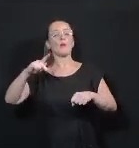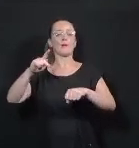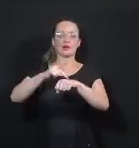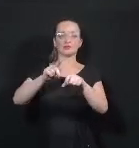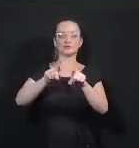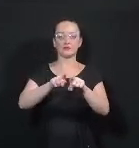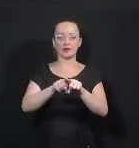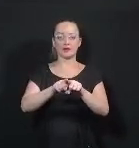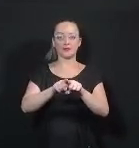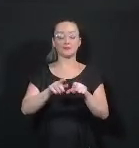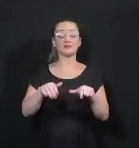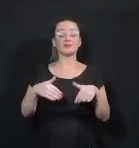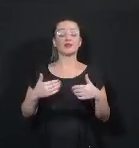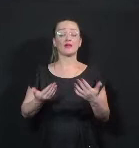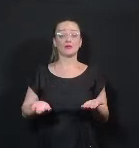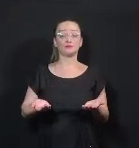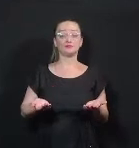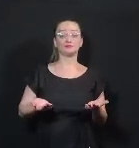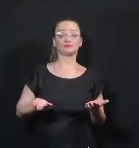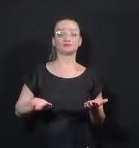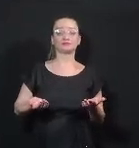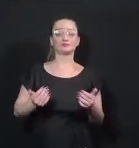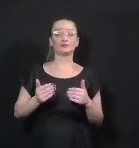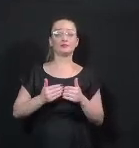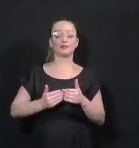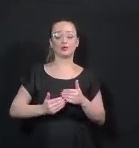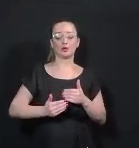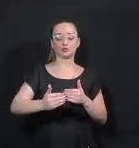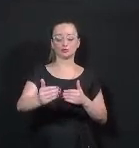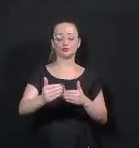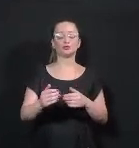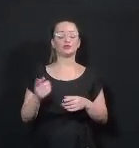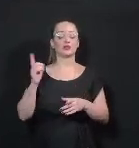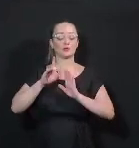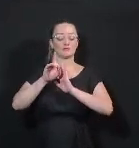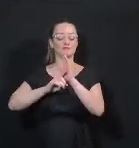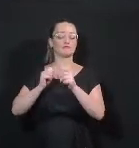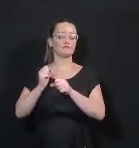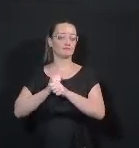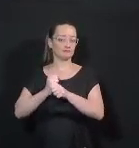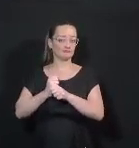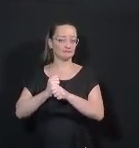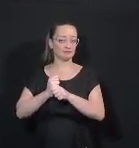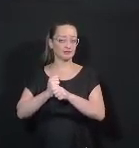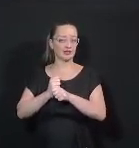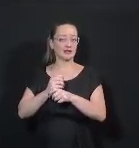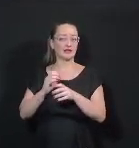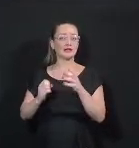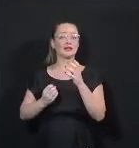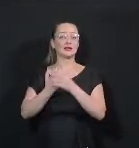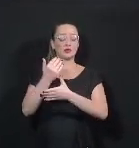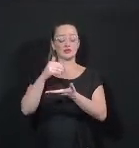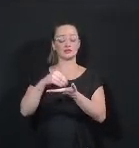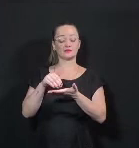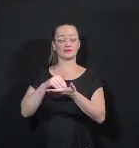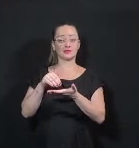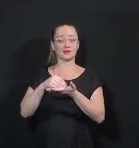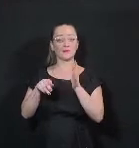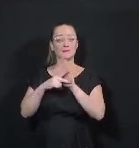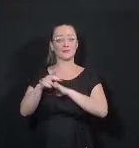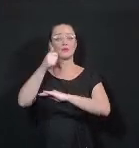que acabaram, no decorrer dessas últimas décadas, criando secretarias da